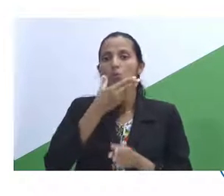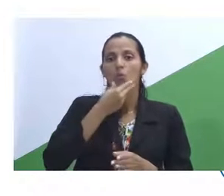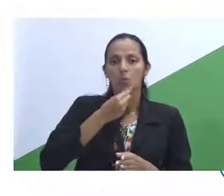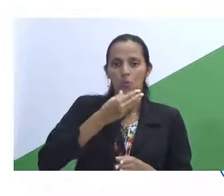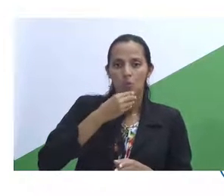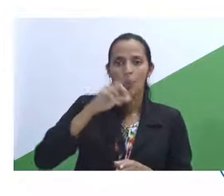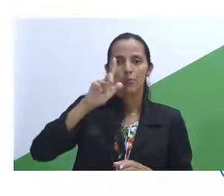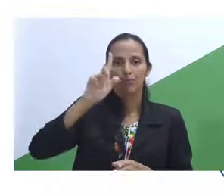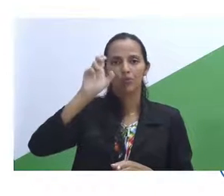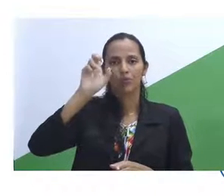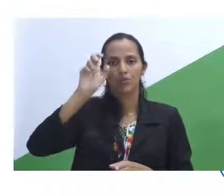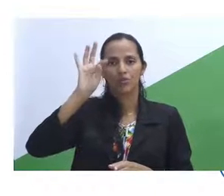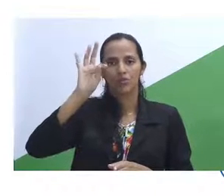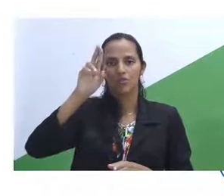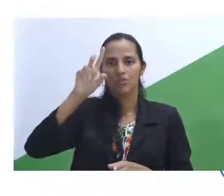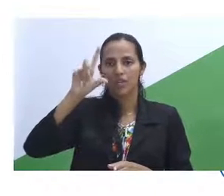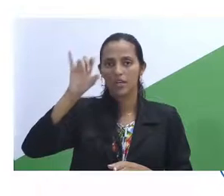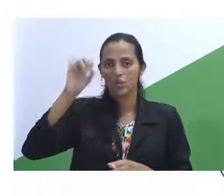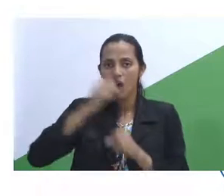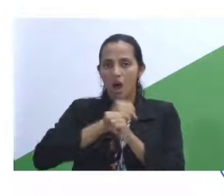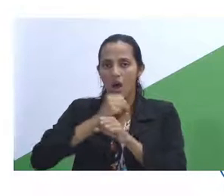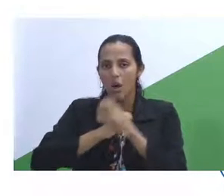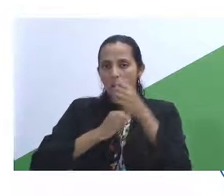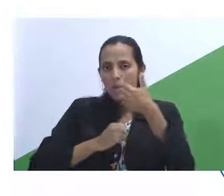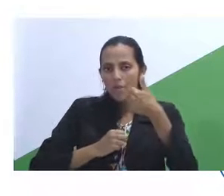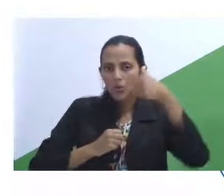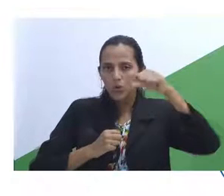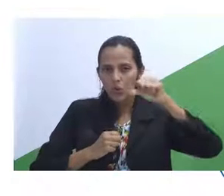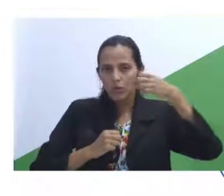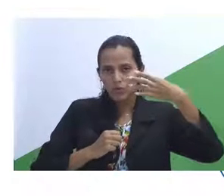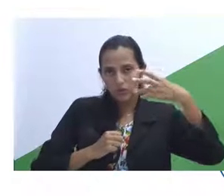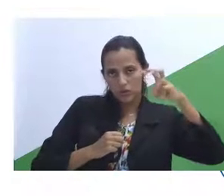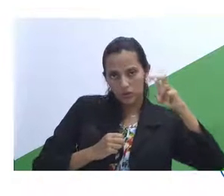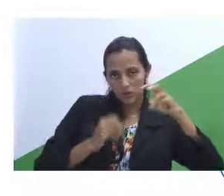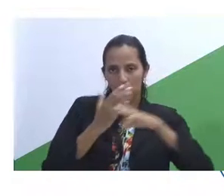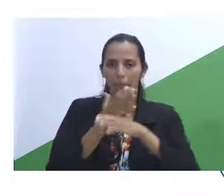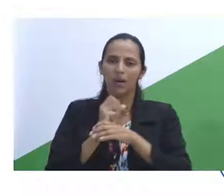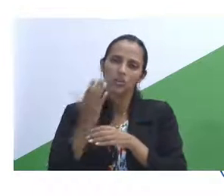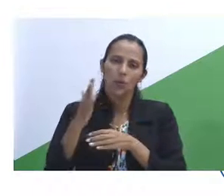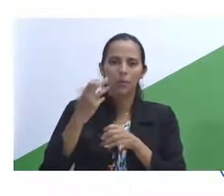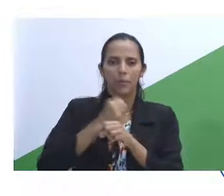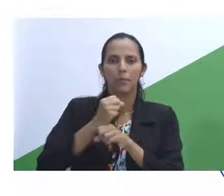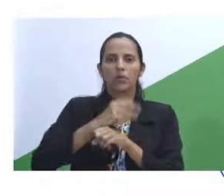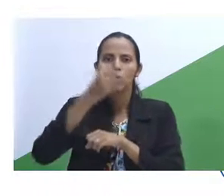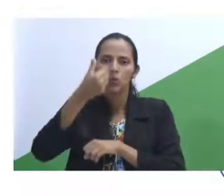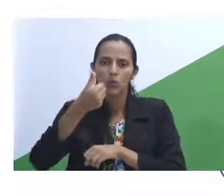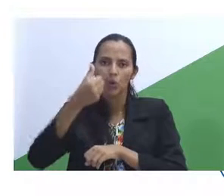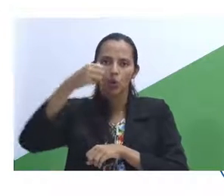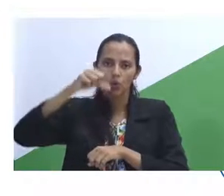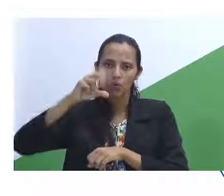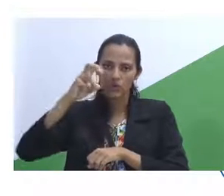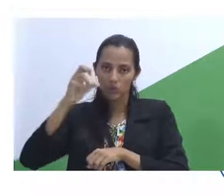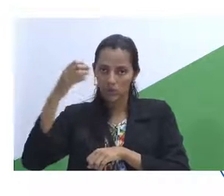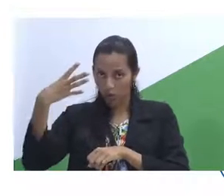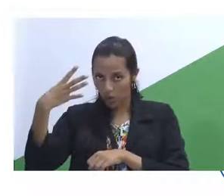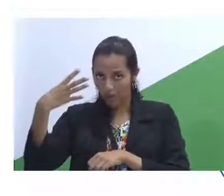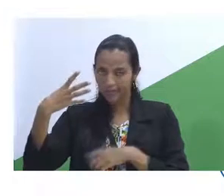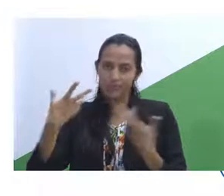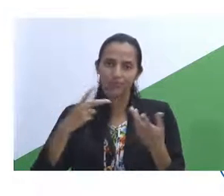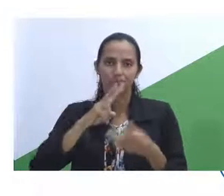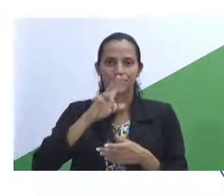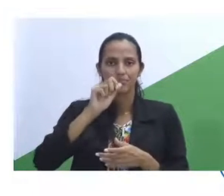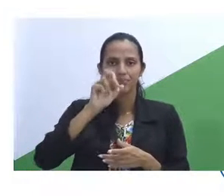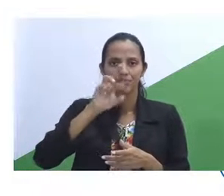Brasil de Dutra Vargas, de 1945 a 1954. Então, quer dizer, Vargas vai se apoiar, então, exatamente nesse